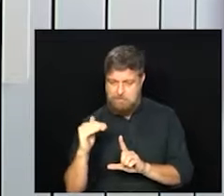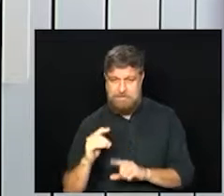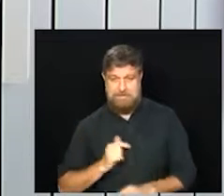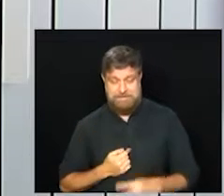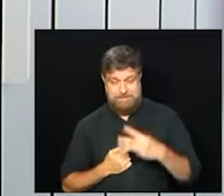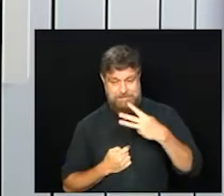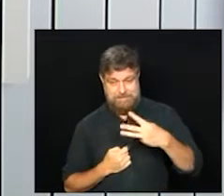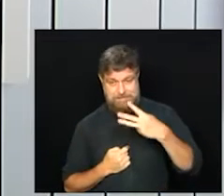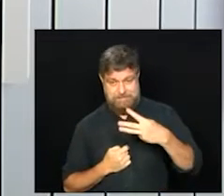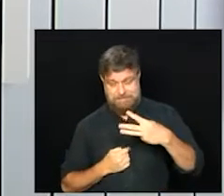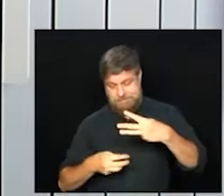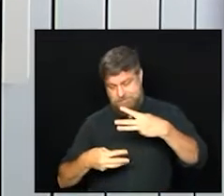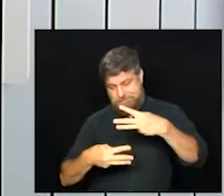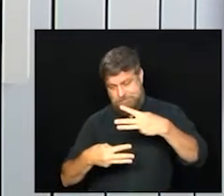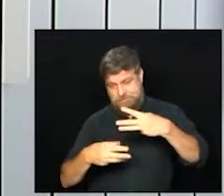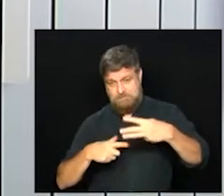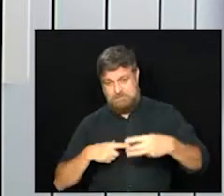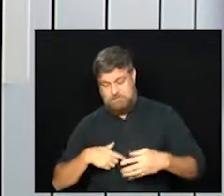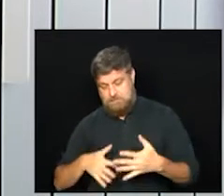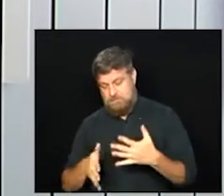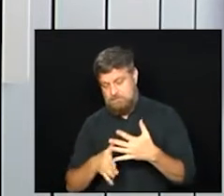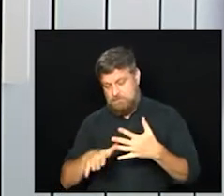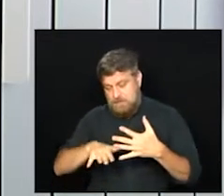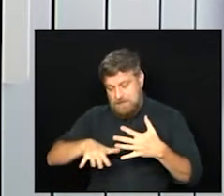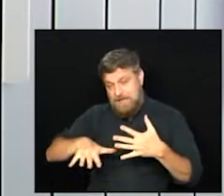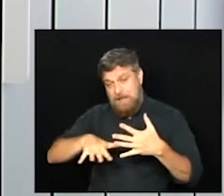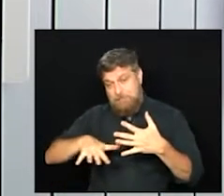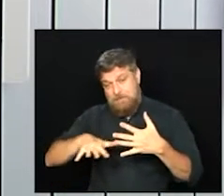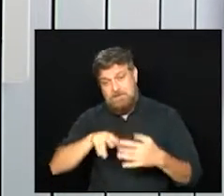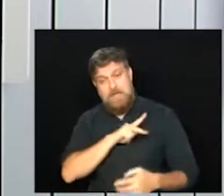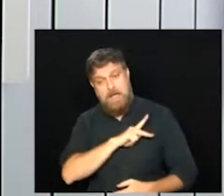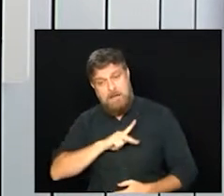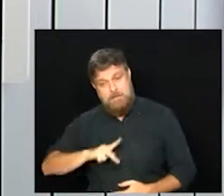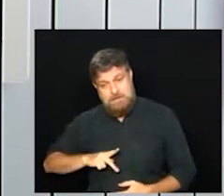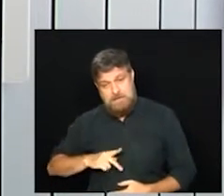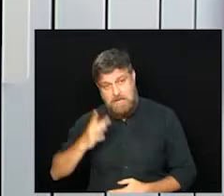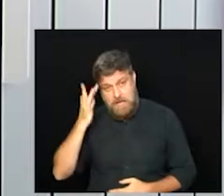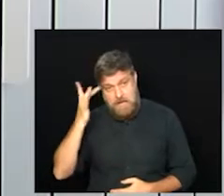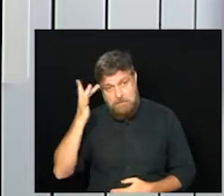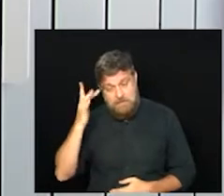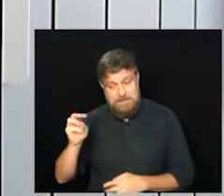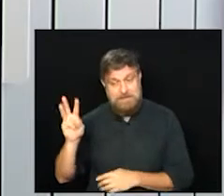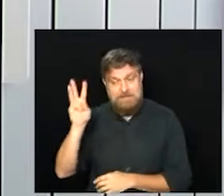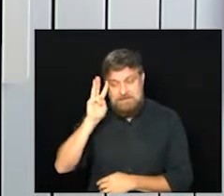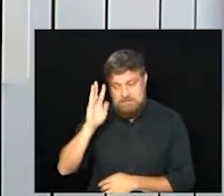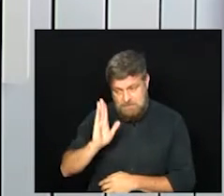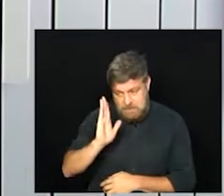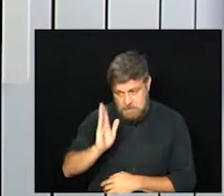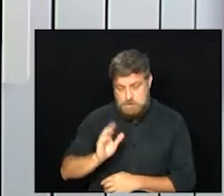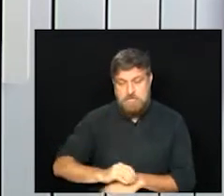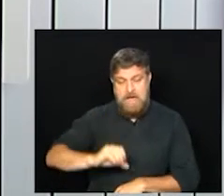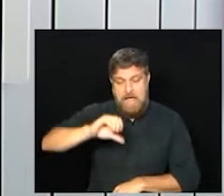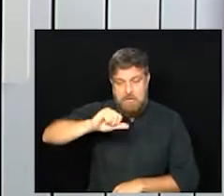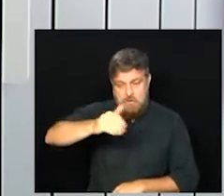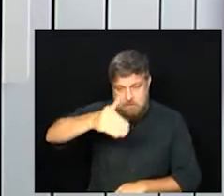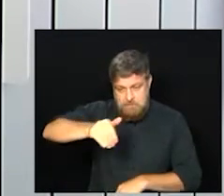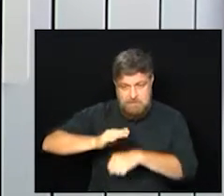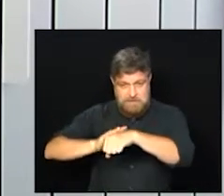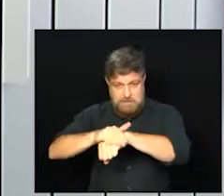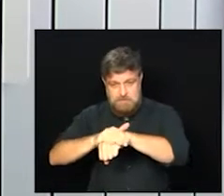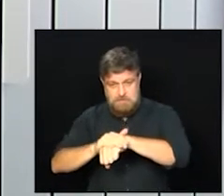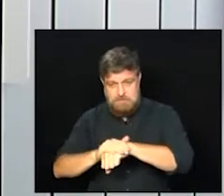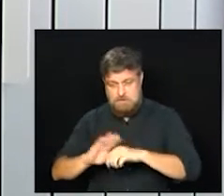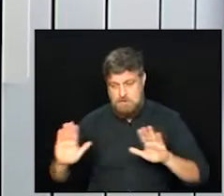times entre a Ponte Preta e a zona de rebaixamento. A Macaca já joga amanhã, na terça-feira, 9h30 da noite,